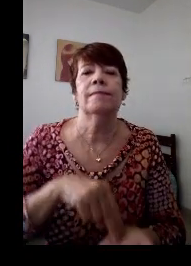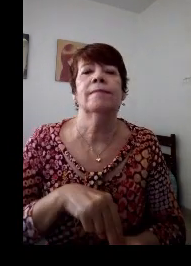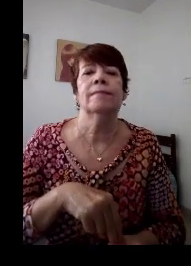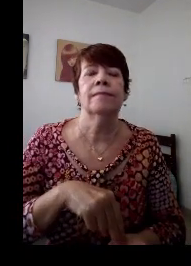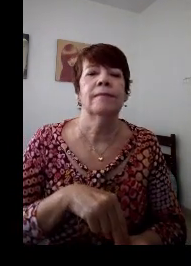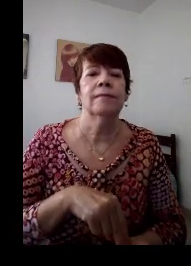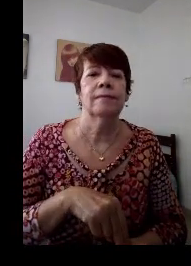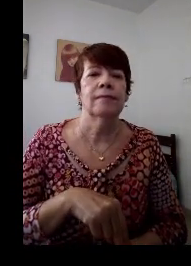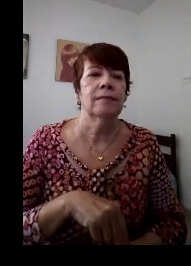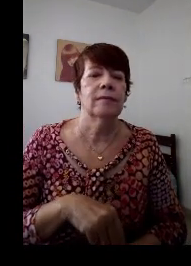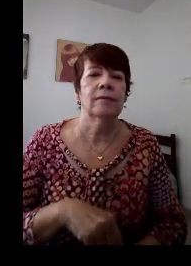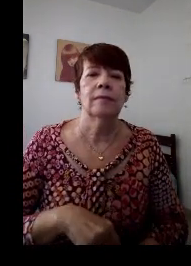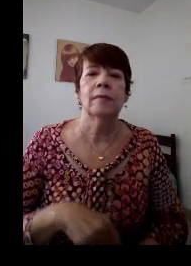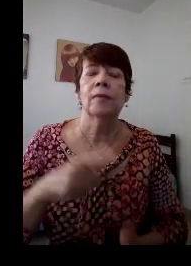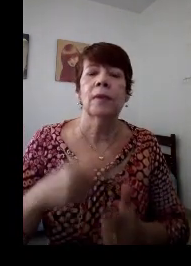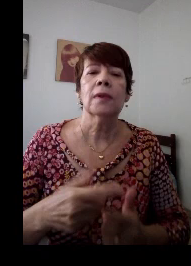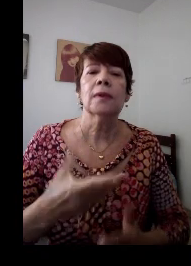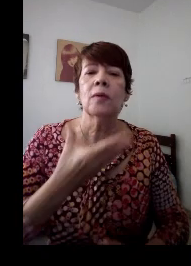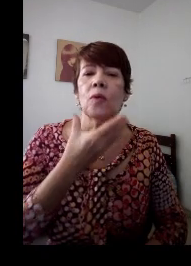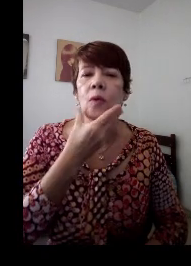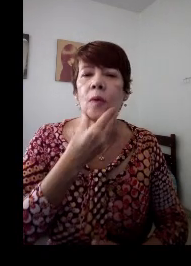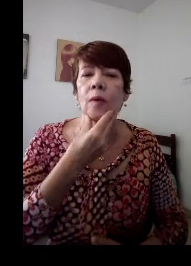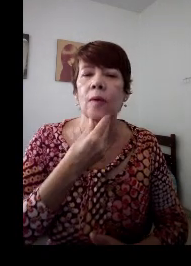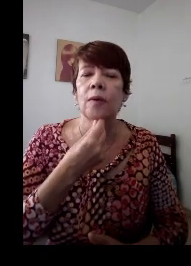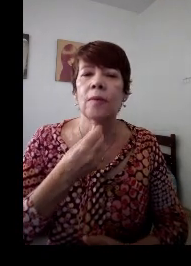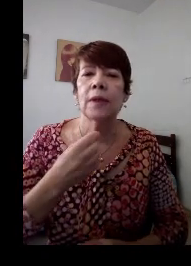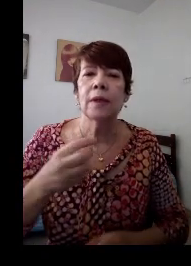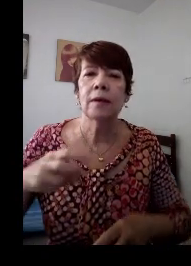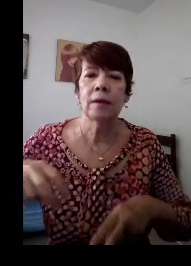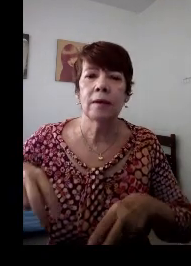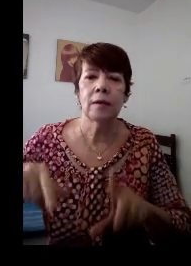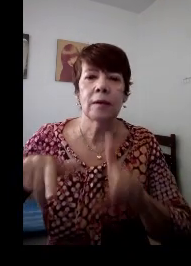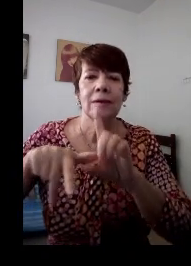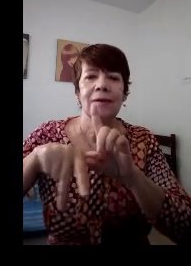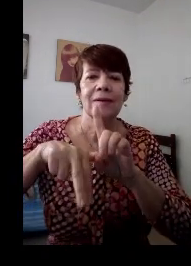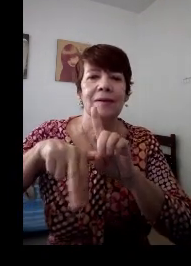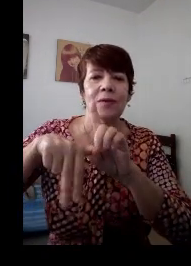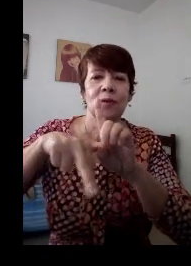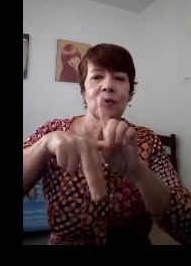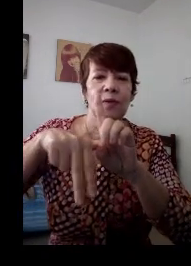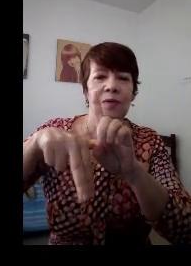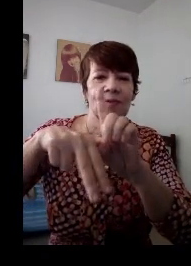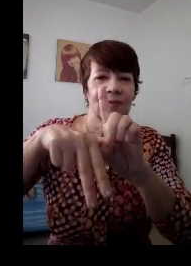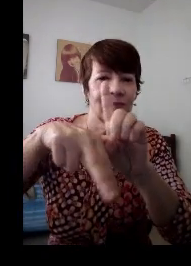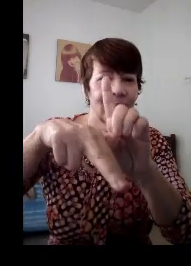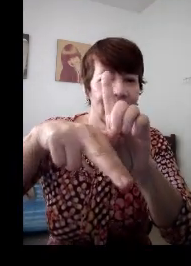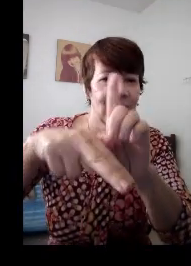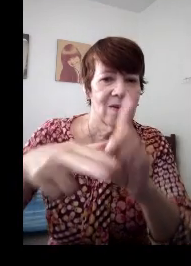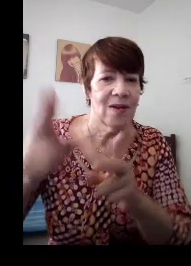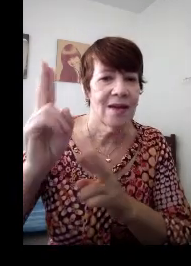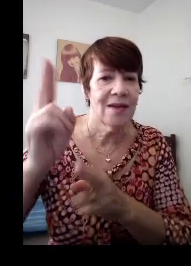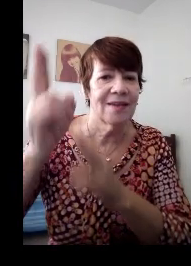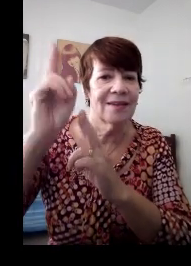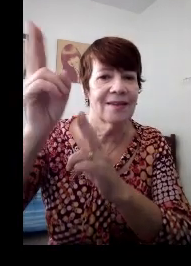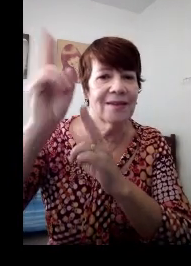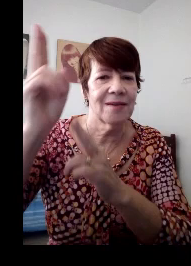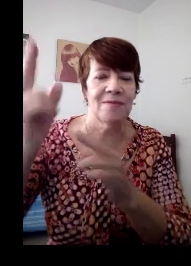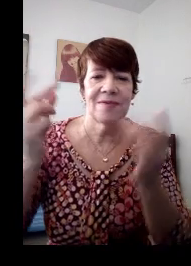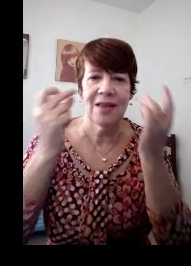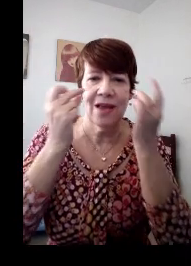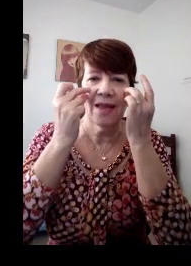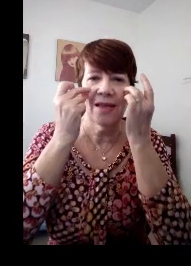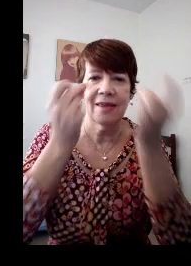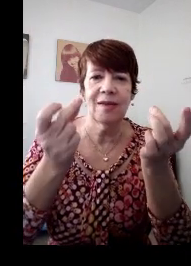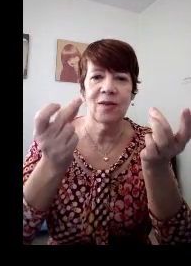dava importância, porque ele era um homem que andava com Deus e olhava para Deus. Ele